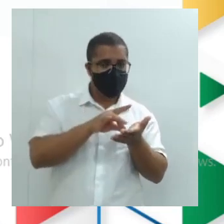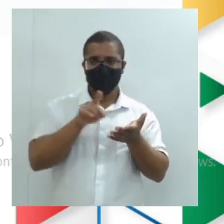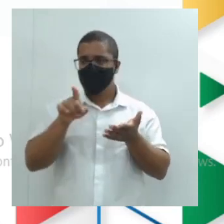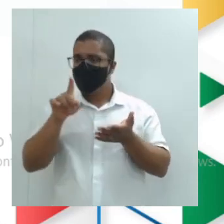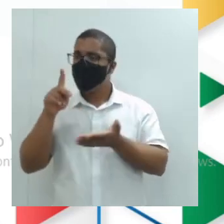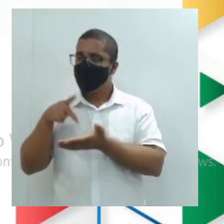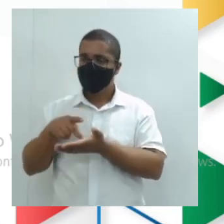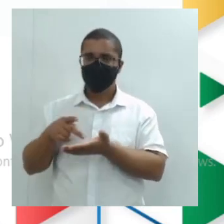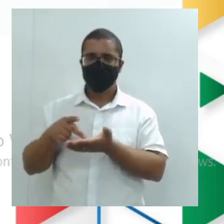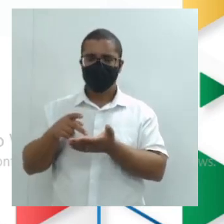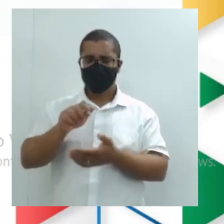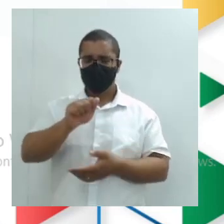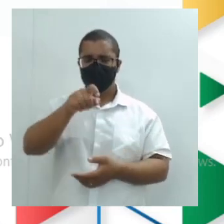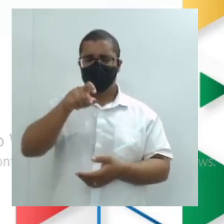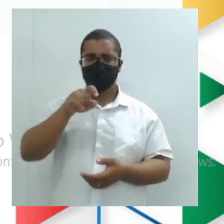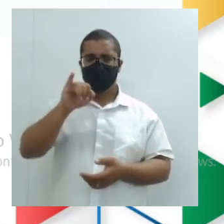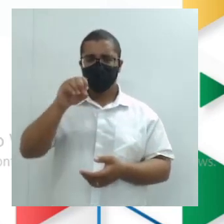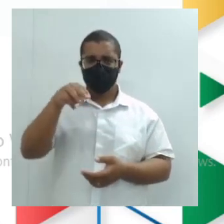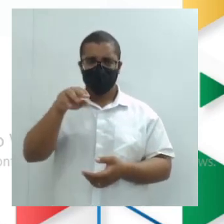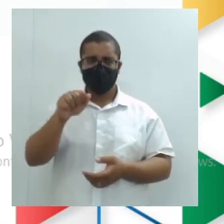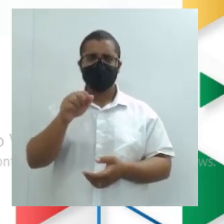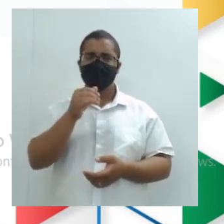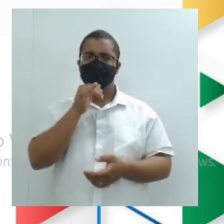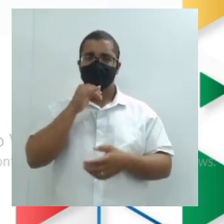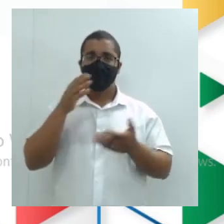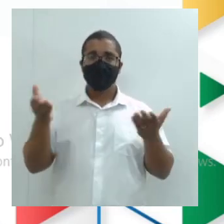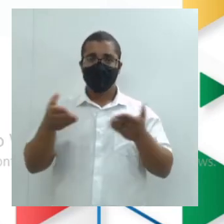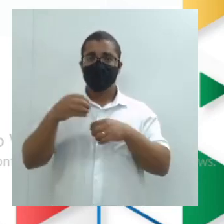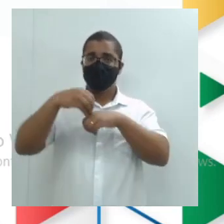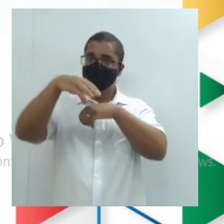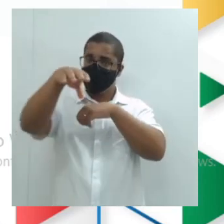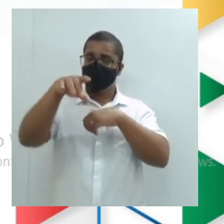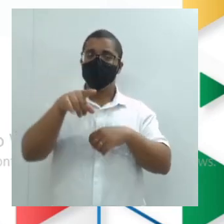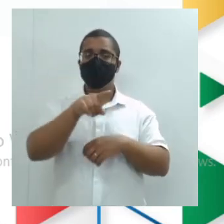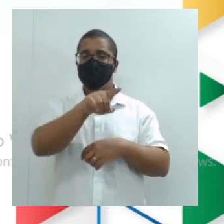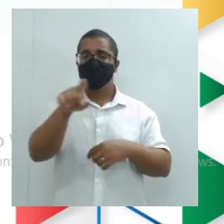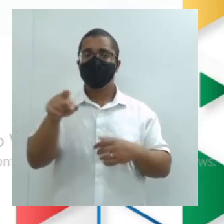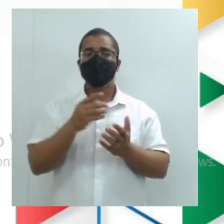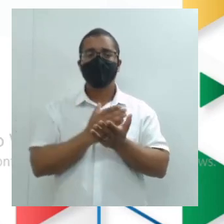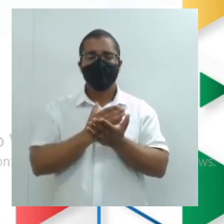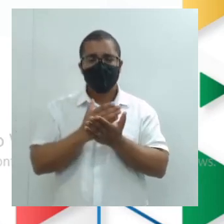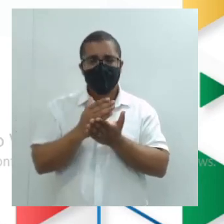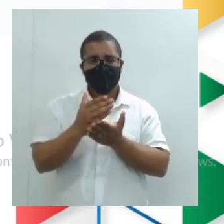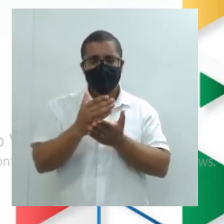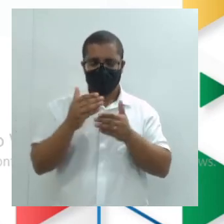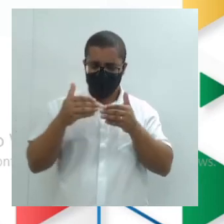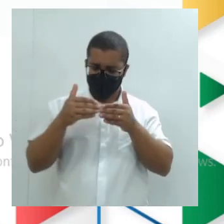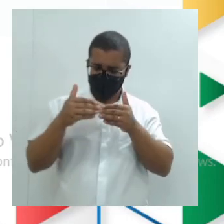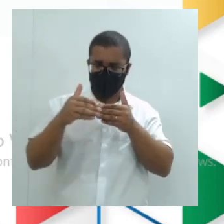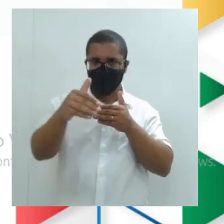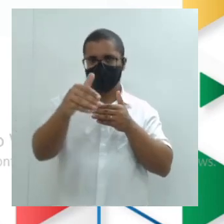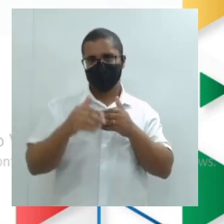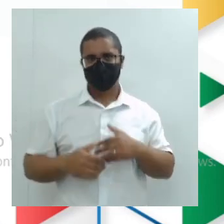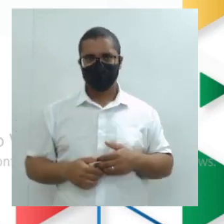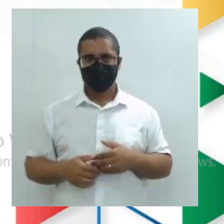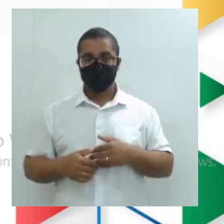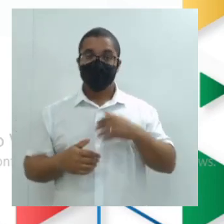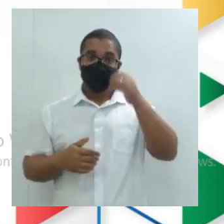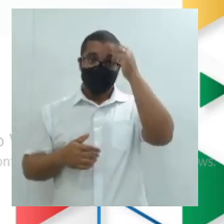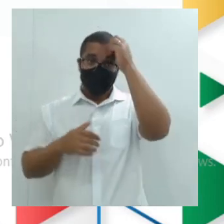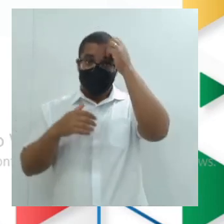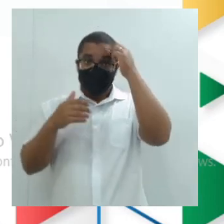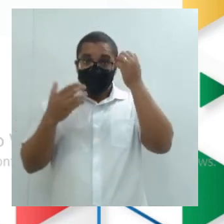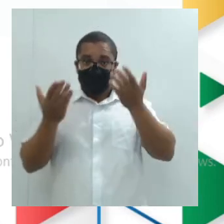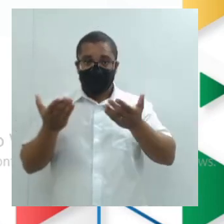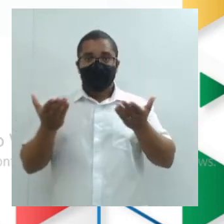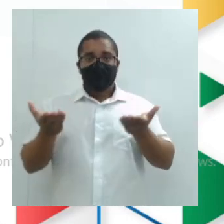melhor. O que é um axioma? É que eu passo para você como algo que inicia a partir de, tá bom? E essa é uma parte